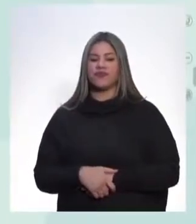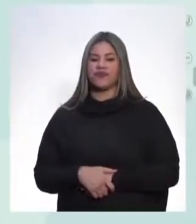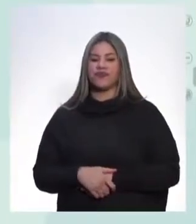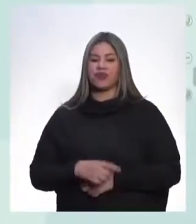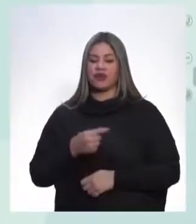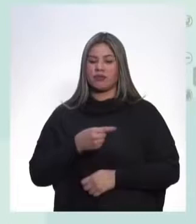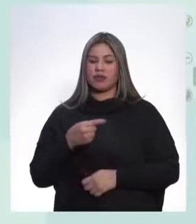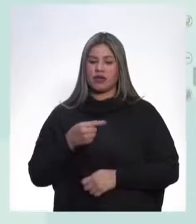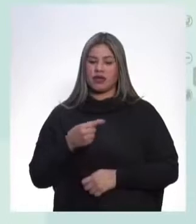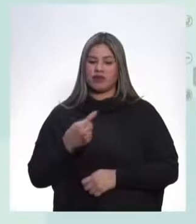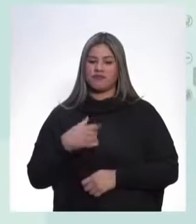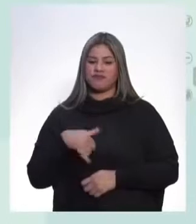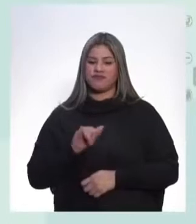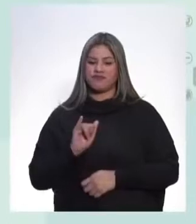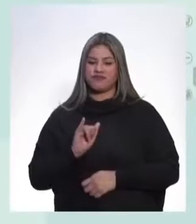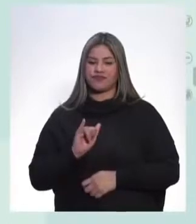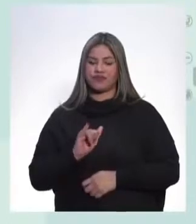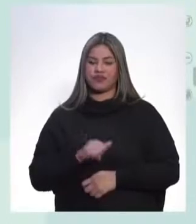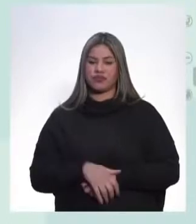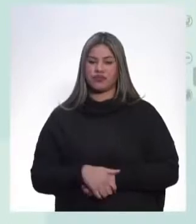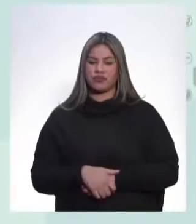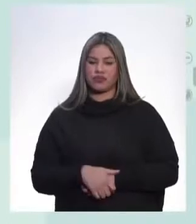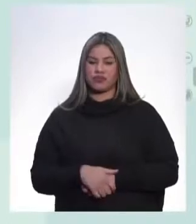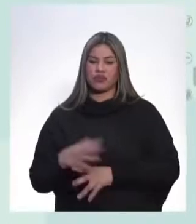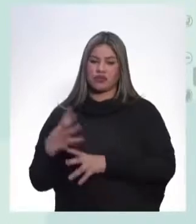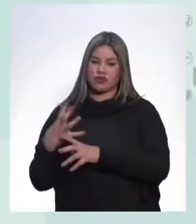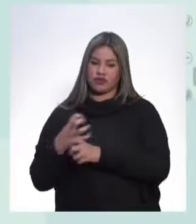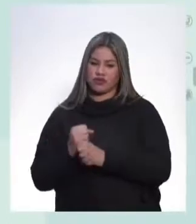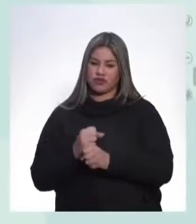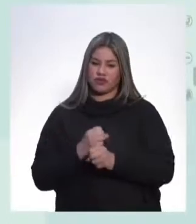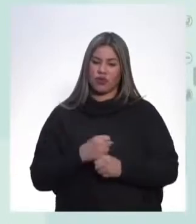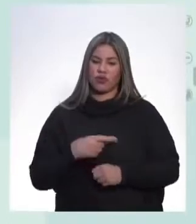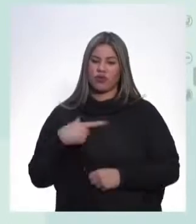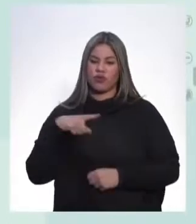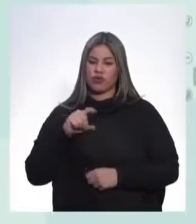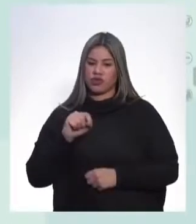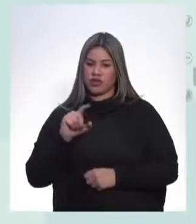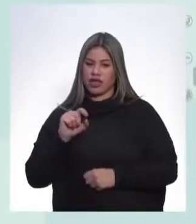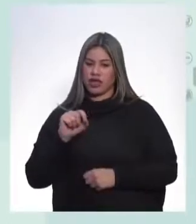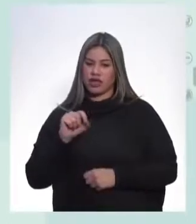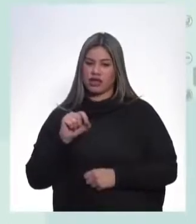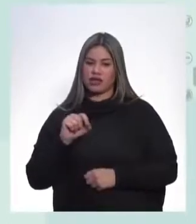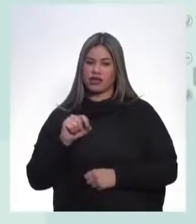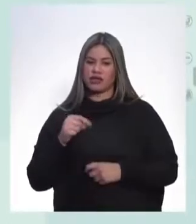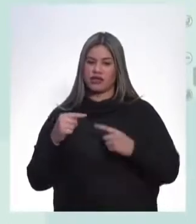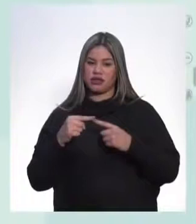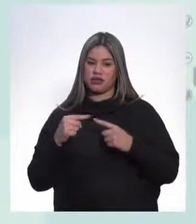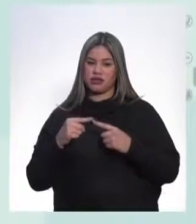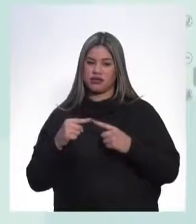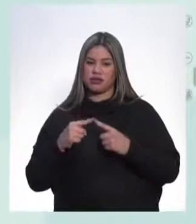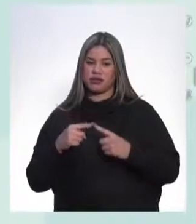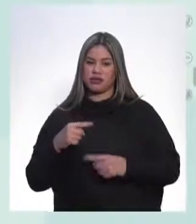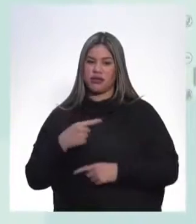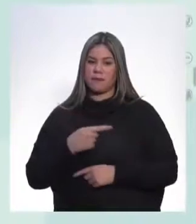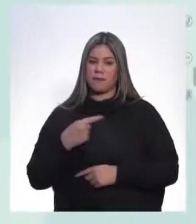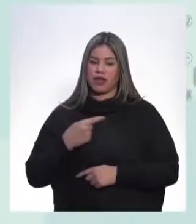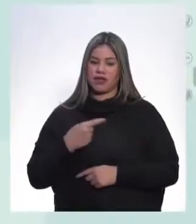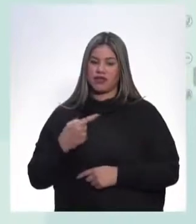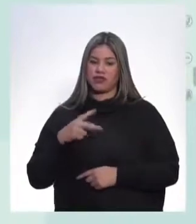y, se eu somar 10, que é a ideia de fazer isso dos dois lados, eu terei menos